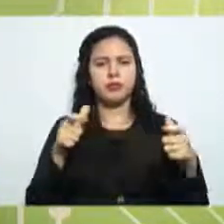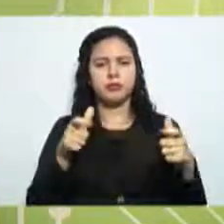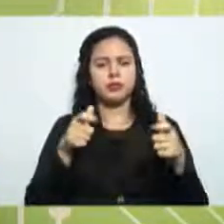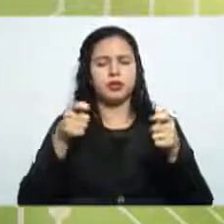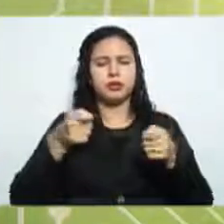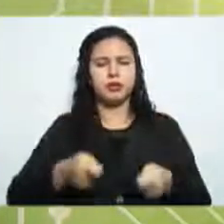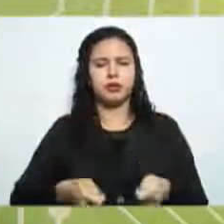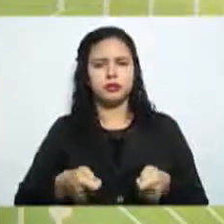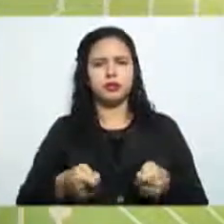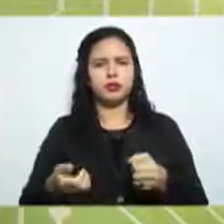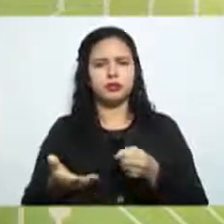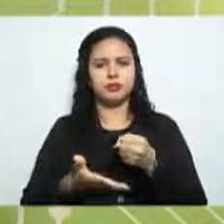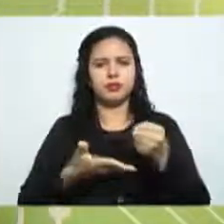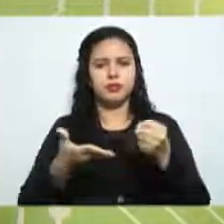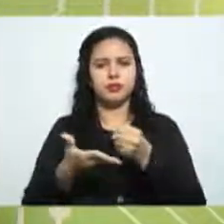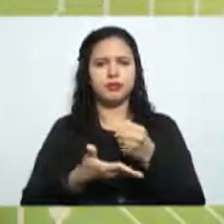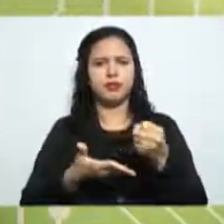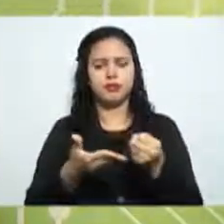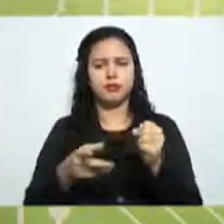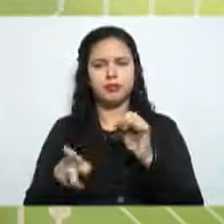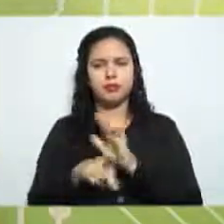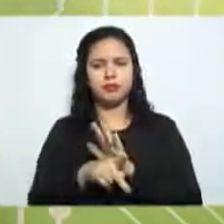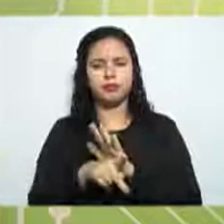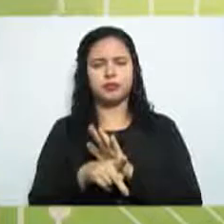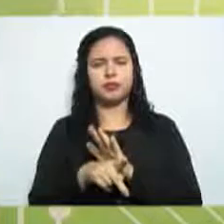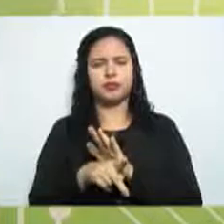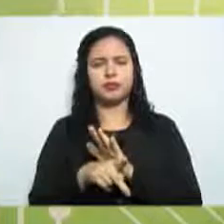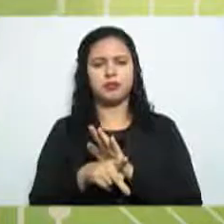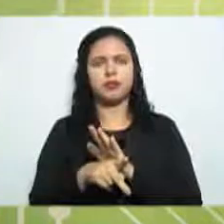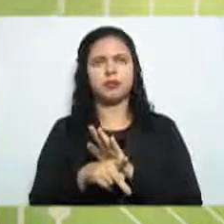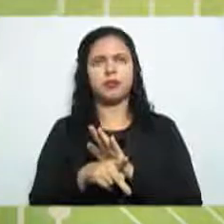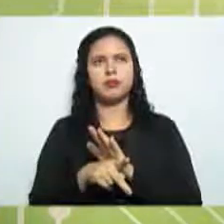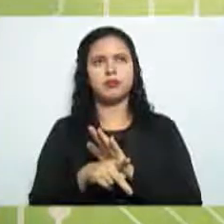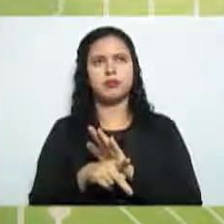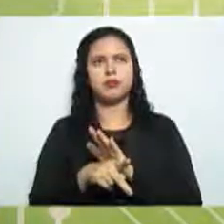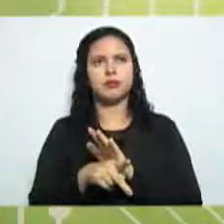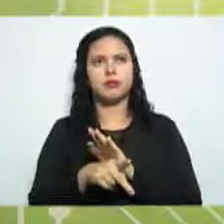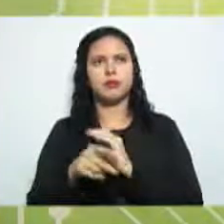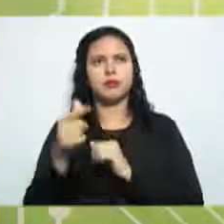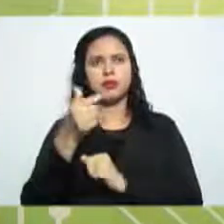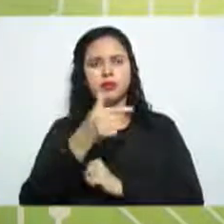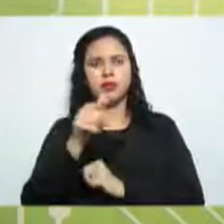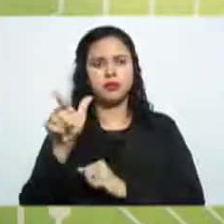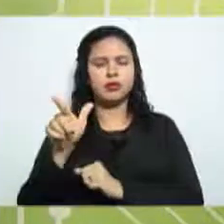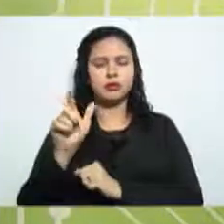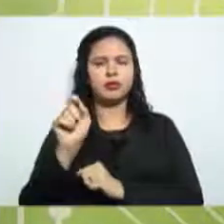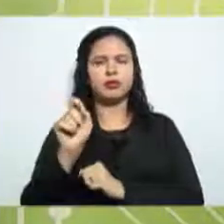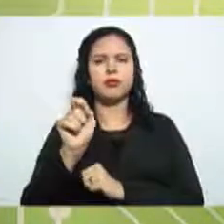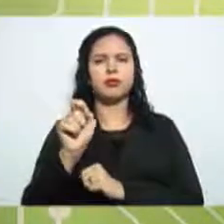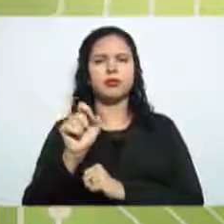sólido, baseado no seu próprio crescimento natural. Outras regiões,